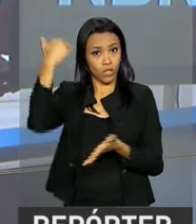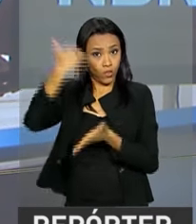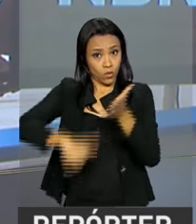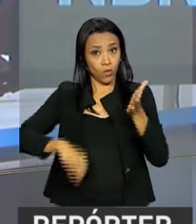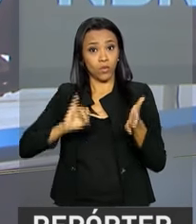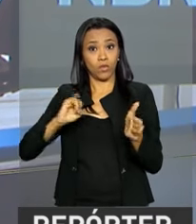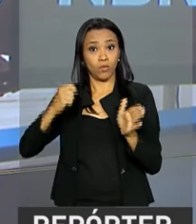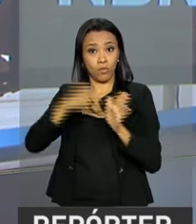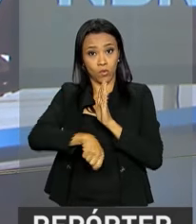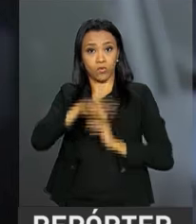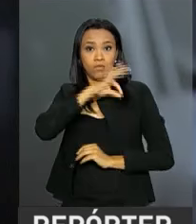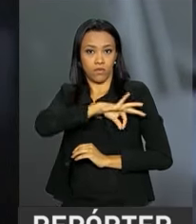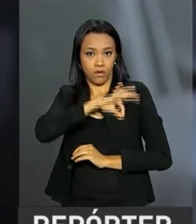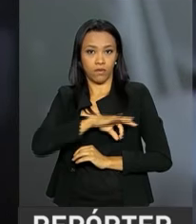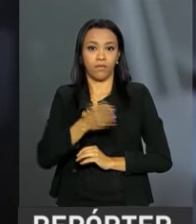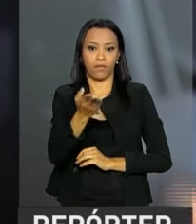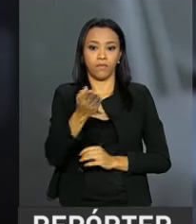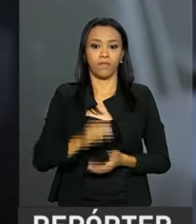de renda.